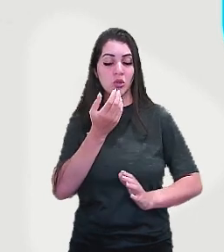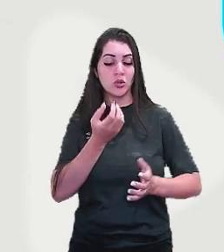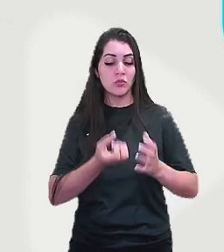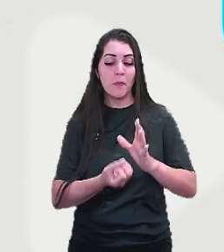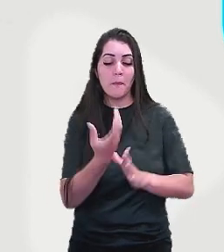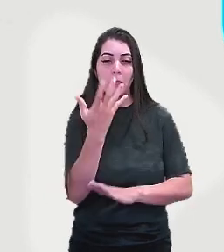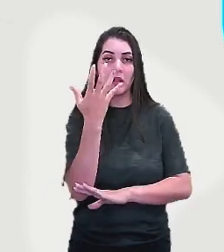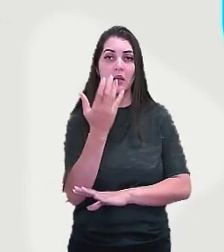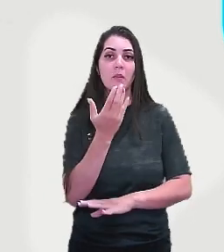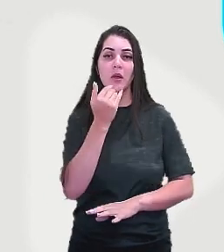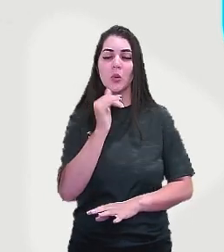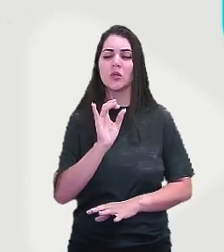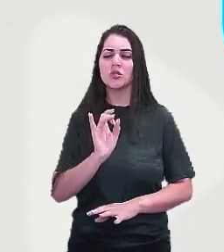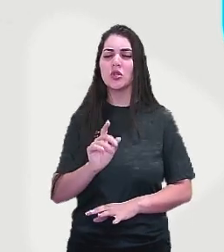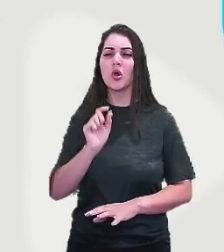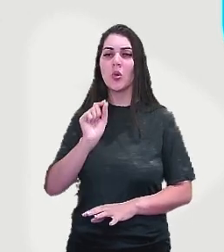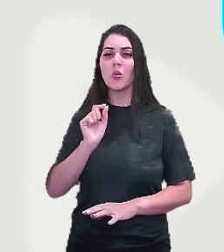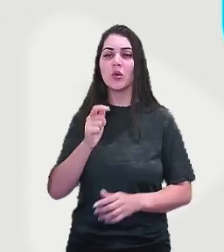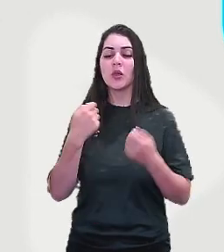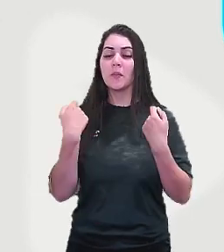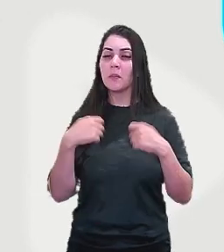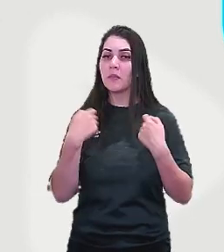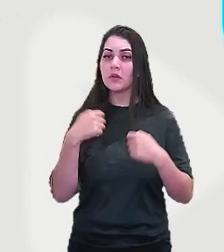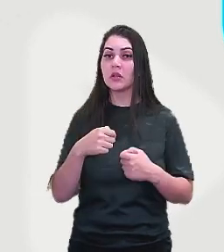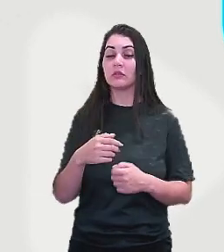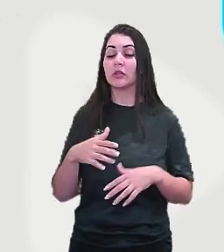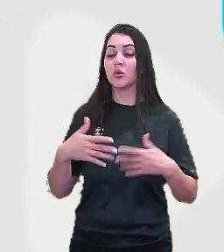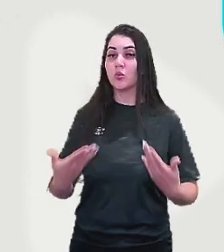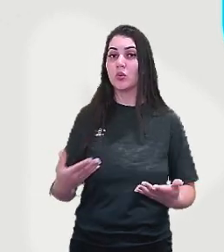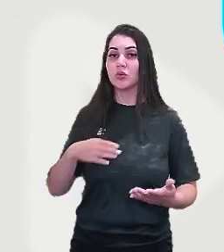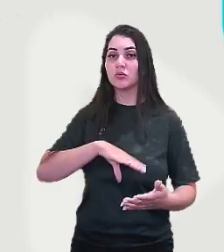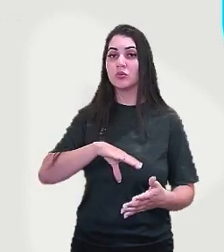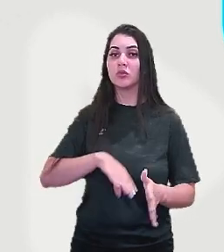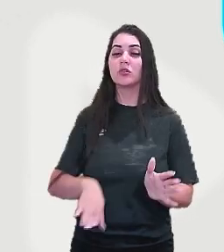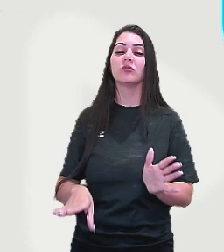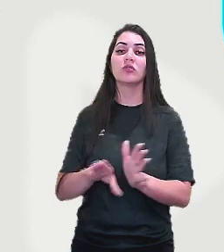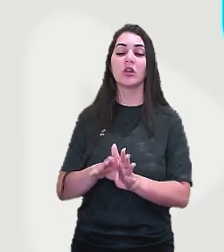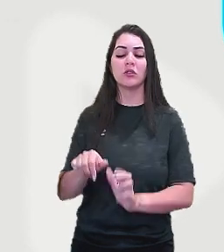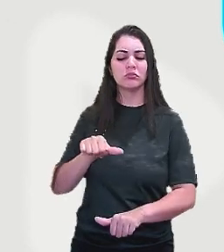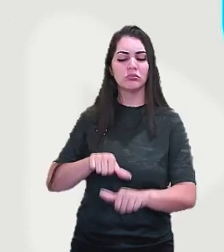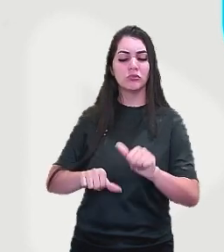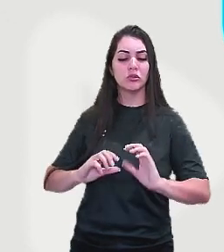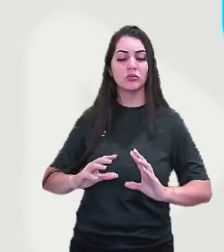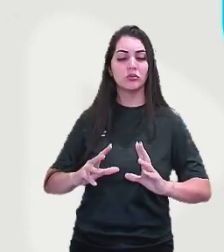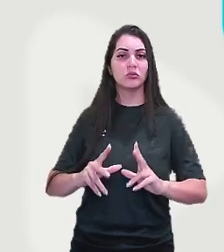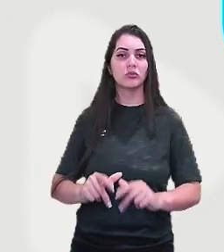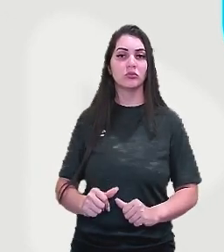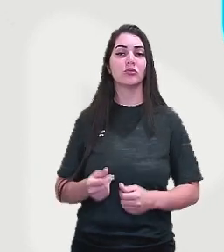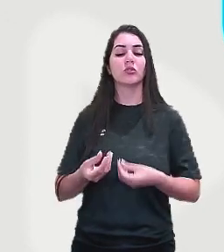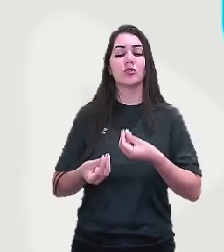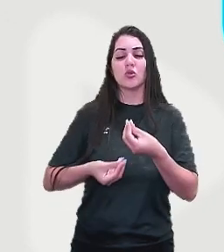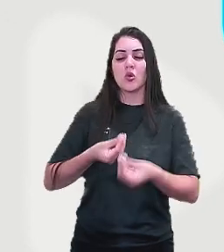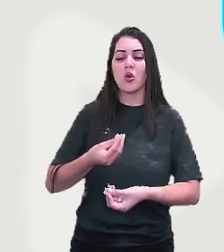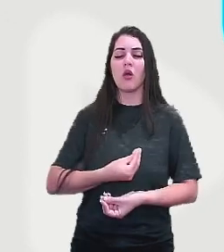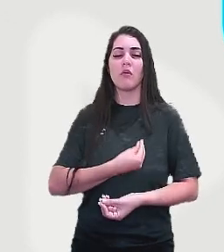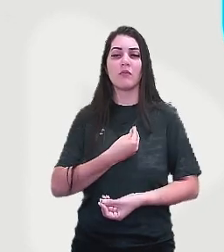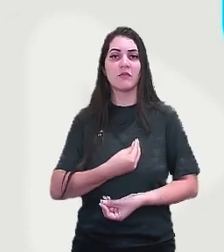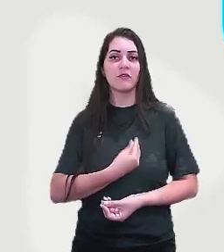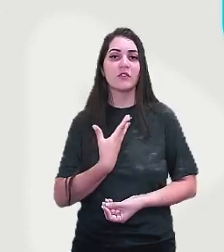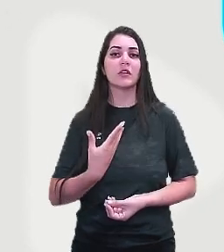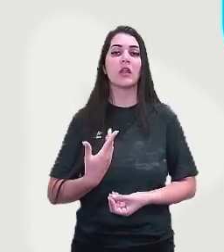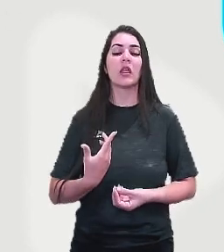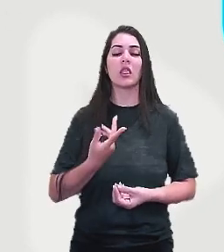era necessário. Então, quando os portugueses chegaram, os portugueses mudaram tudo isso, mudaram seu modo de vida,